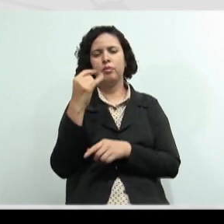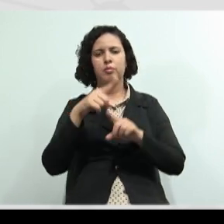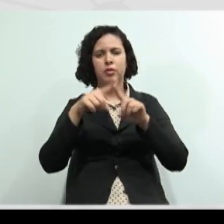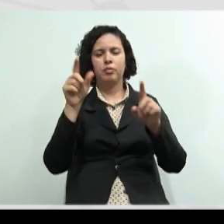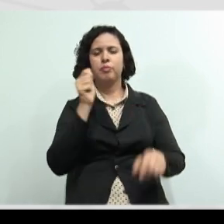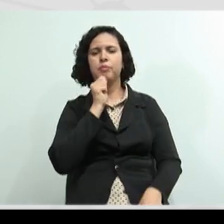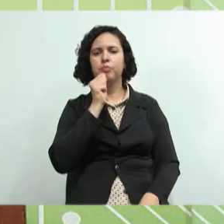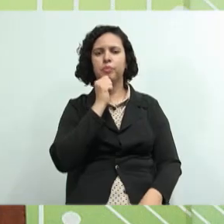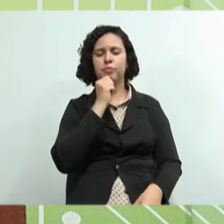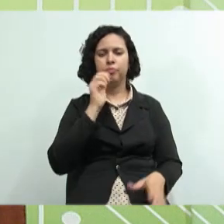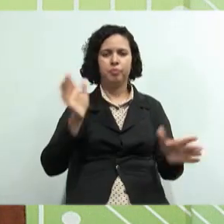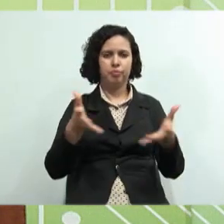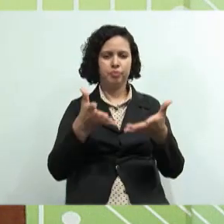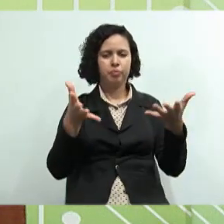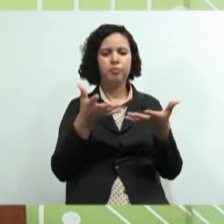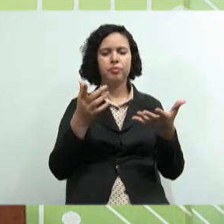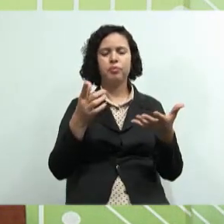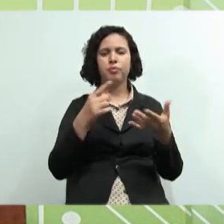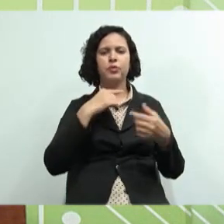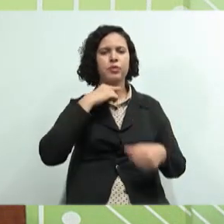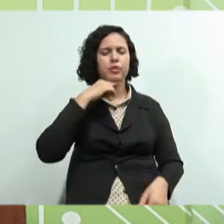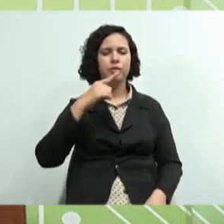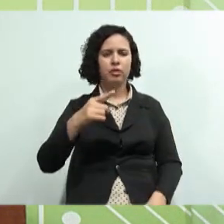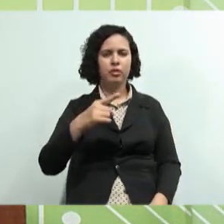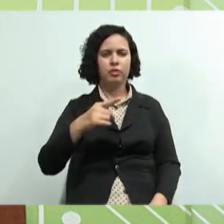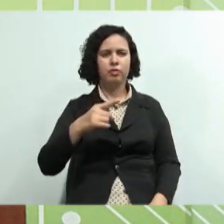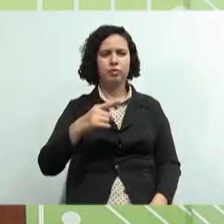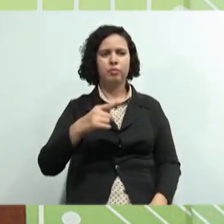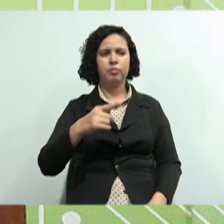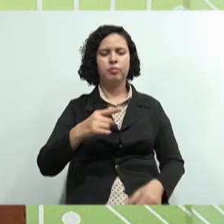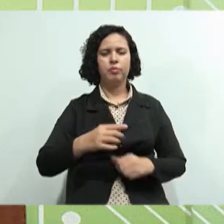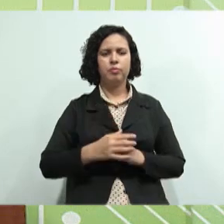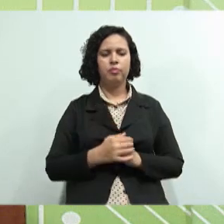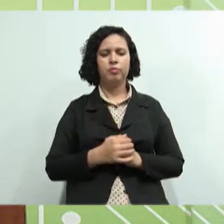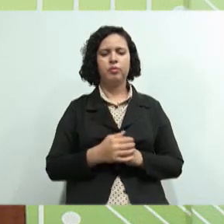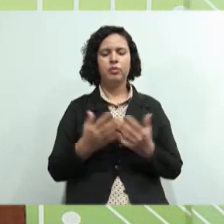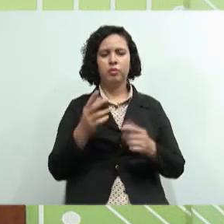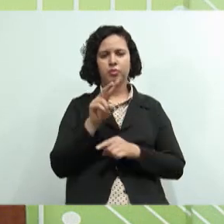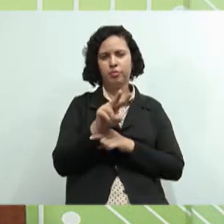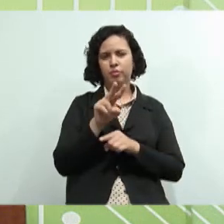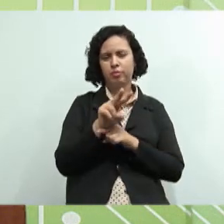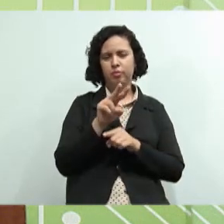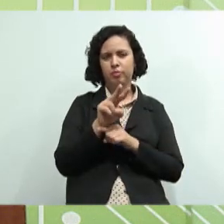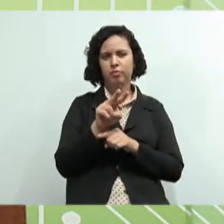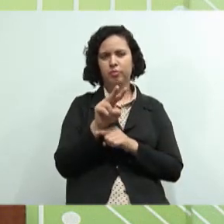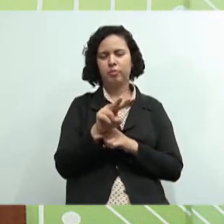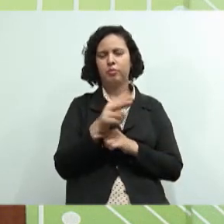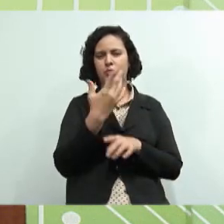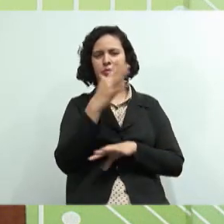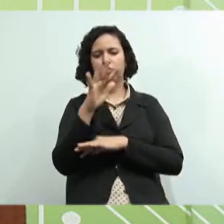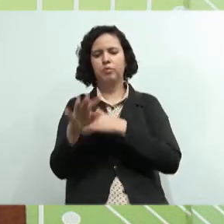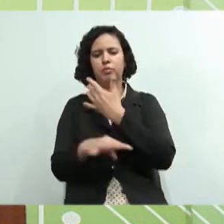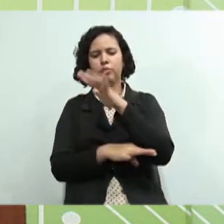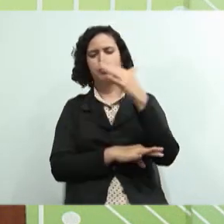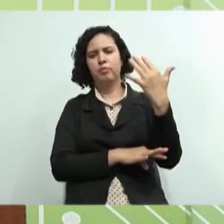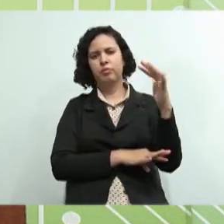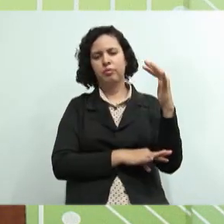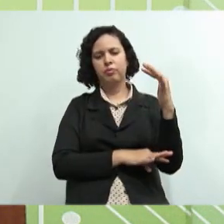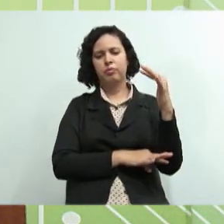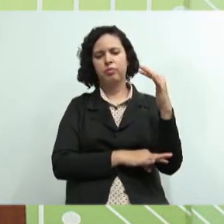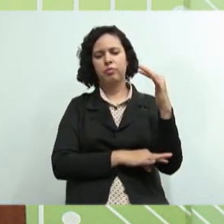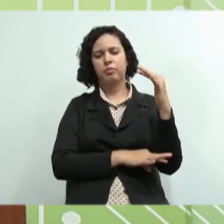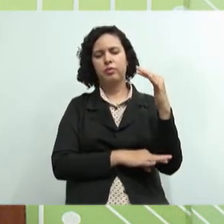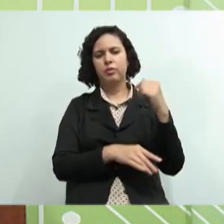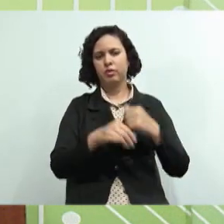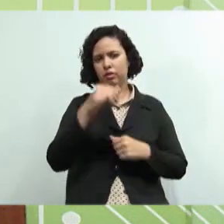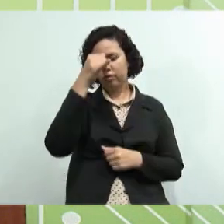incentivo, ela não se torna economicamente viável. Então, para a gente proteger a ecologia, para a gente fazer uma agricultura menos